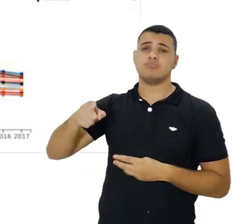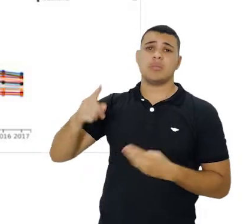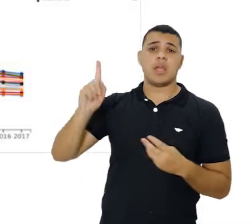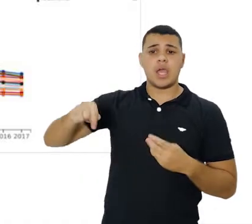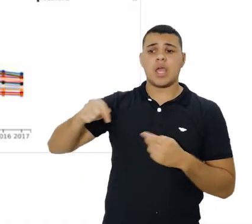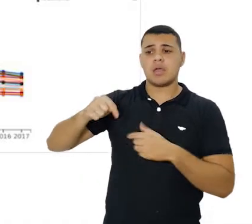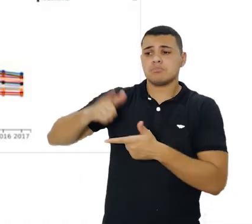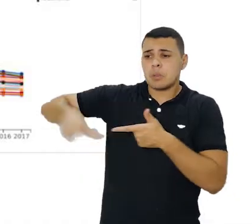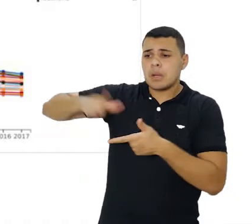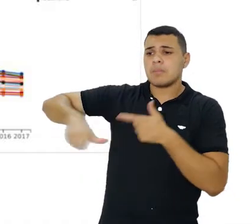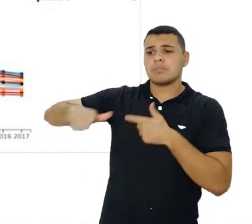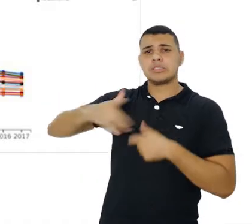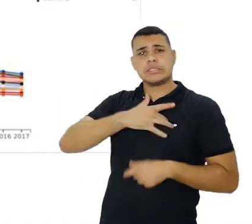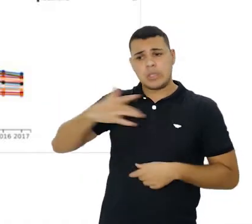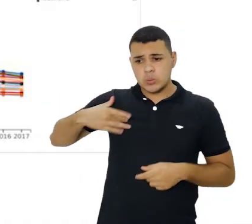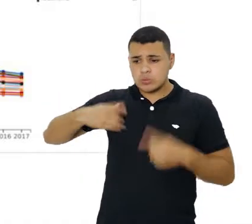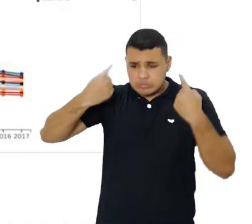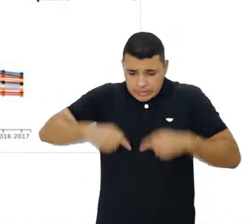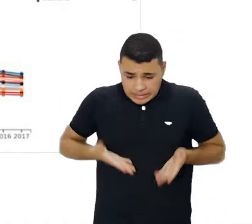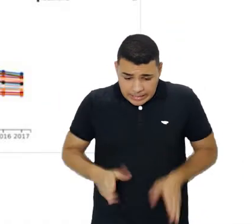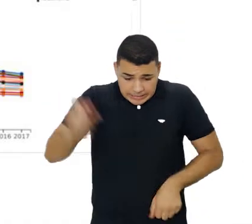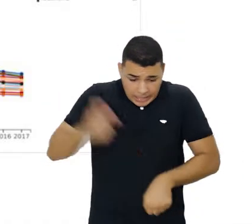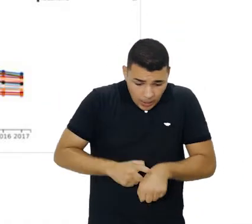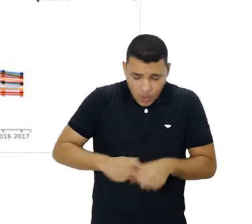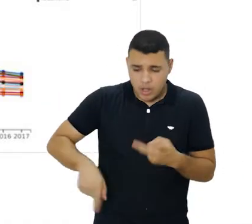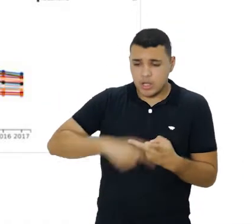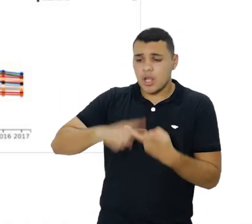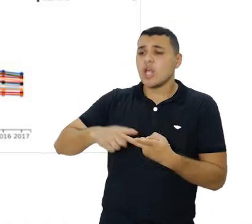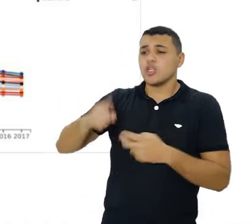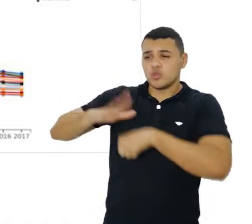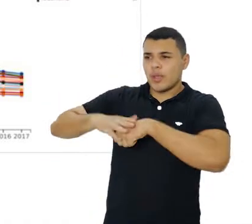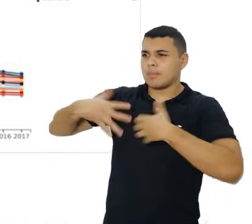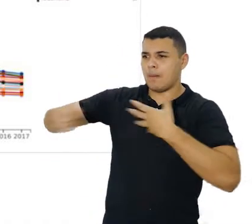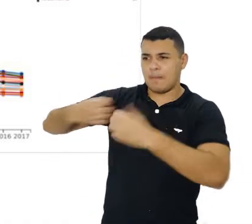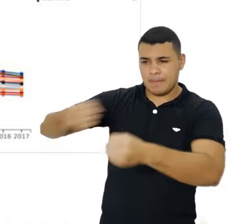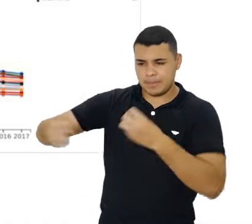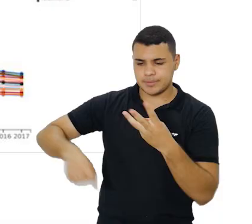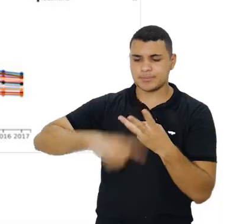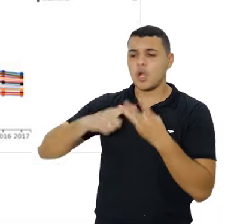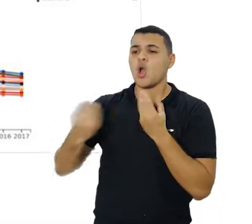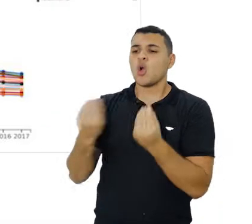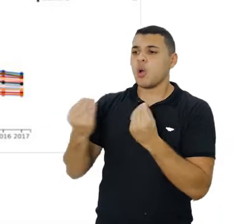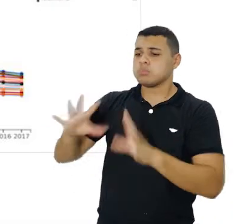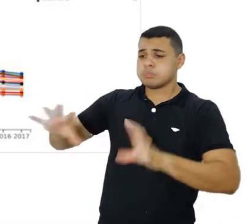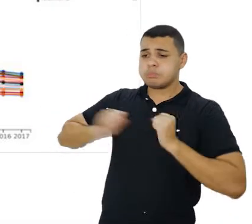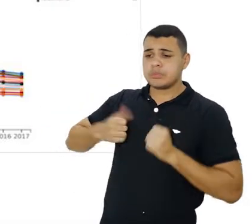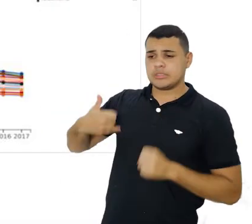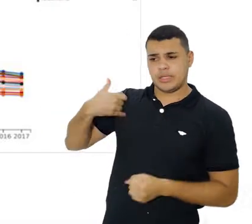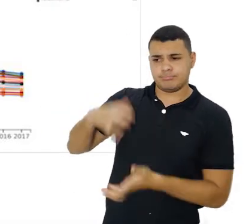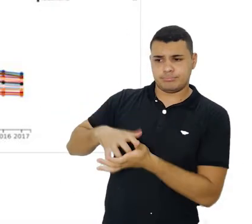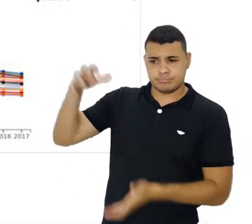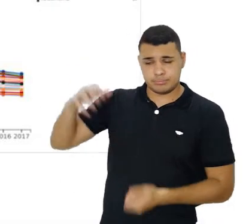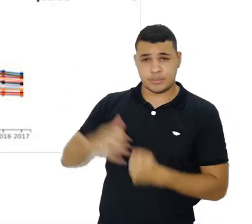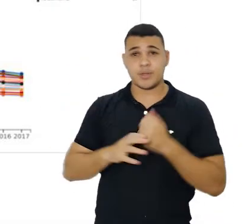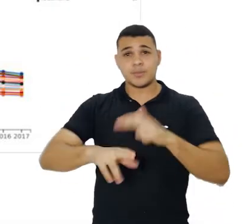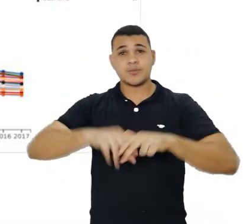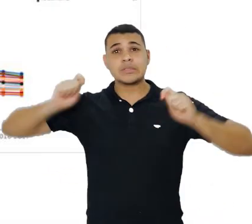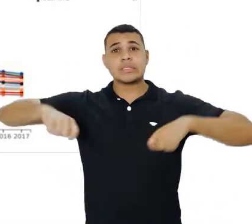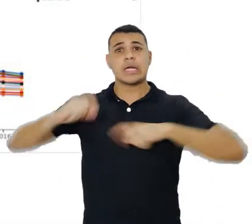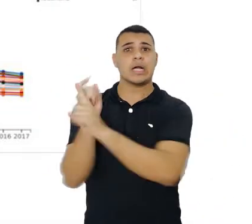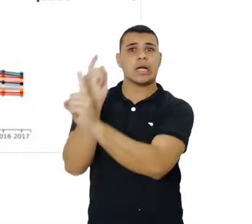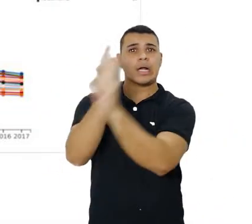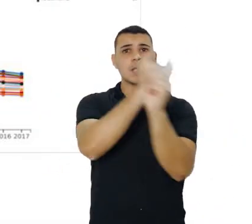causas maternas, infantis, nutricionais, as doenças transmissíveis, e a gente percebe muito claramente